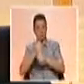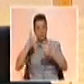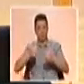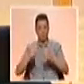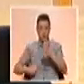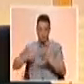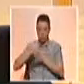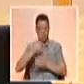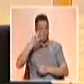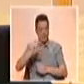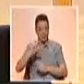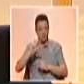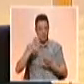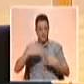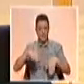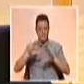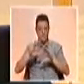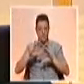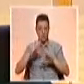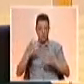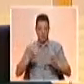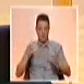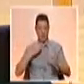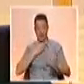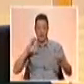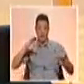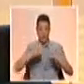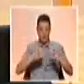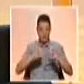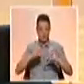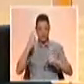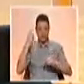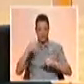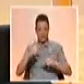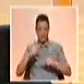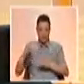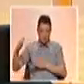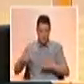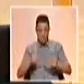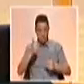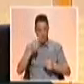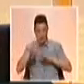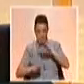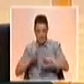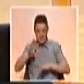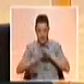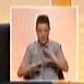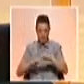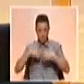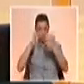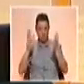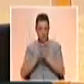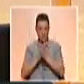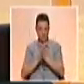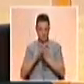portanto, os custos são muito baixos. E, portanto, num contexto até de crise, nós ainda temos uma boa caminhada a fazer para termos saneamento total no